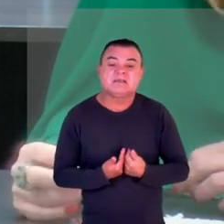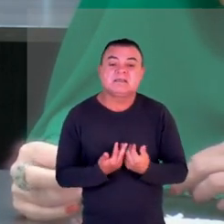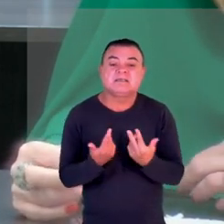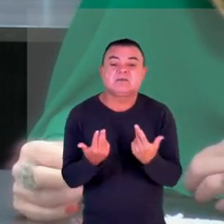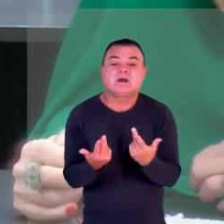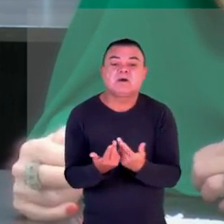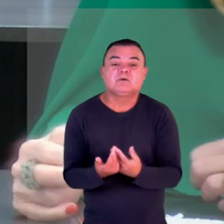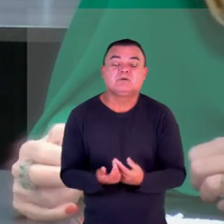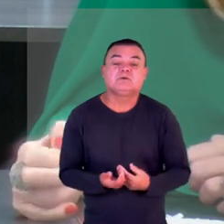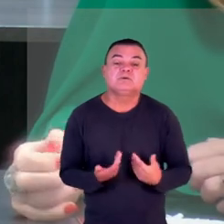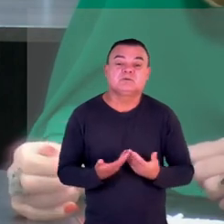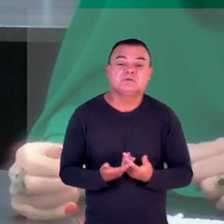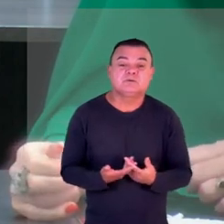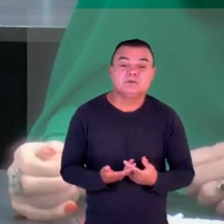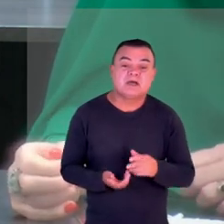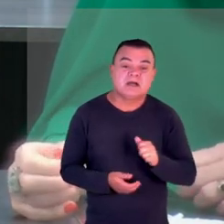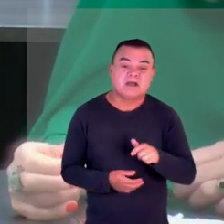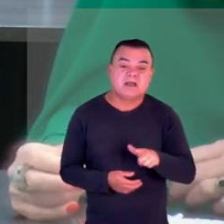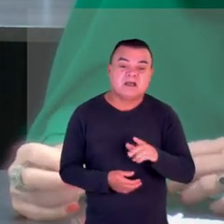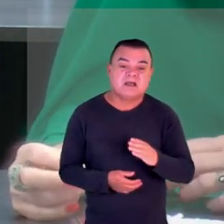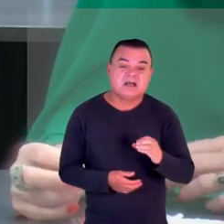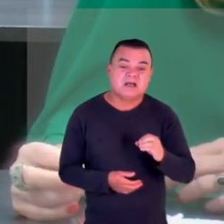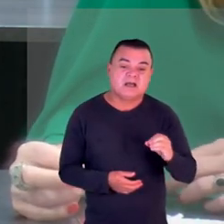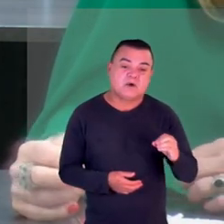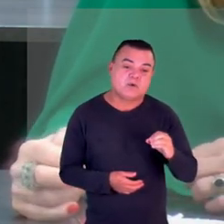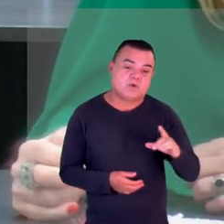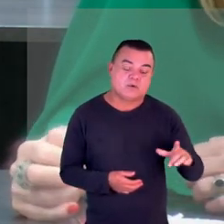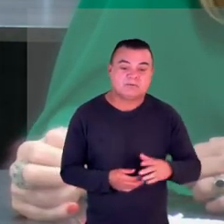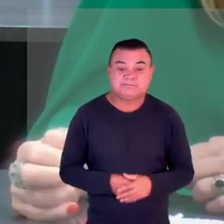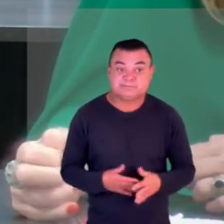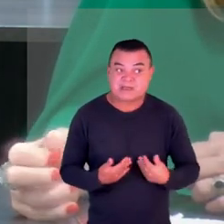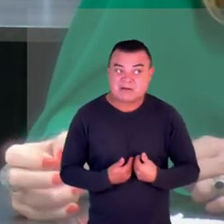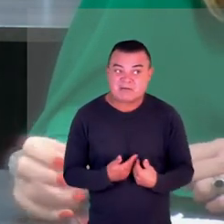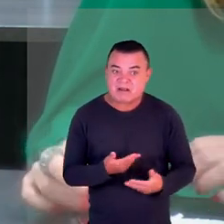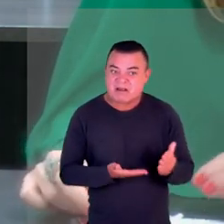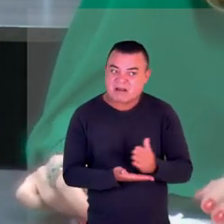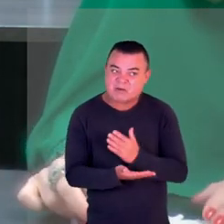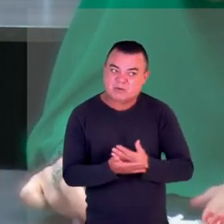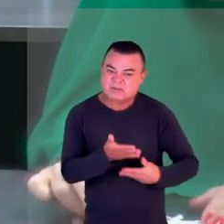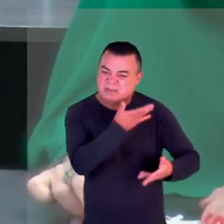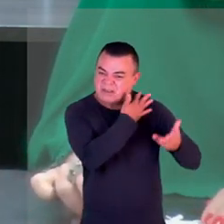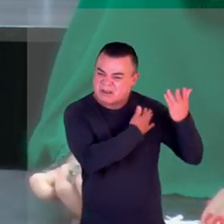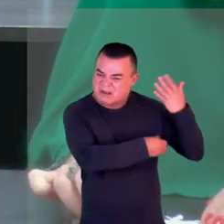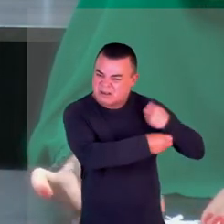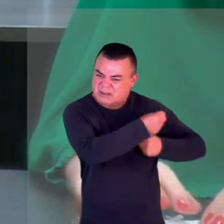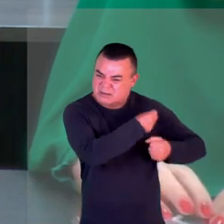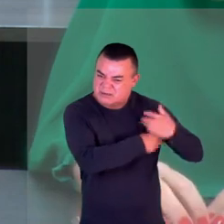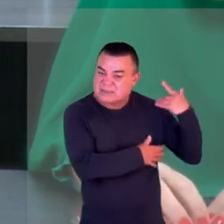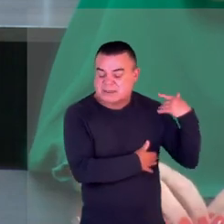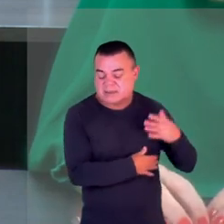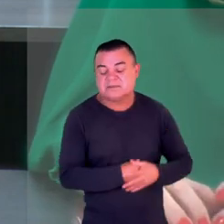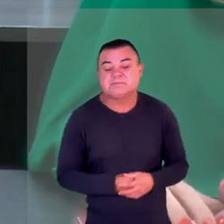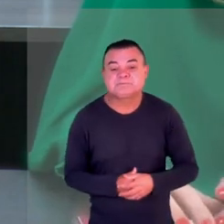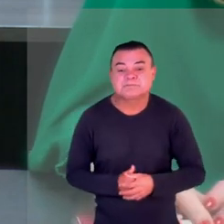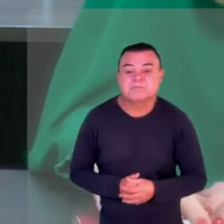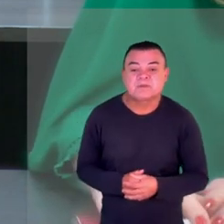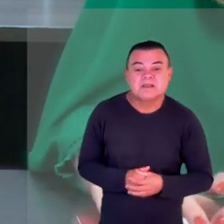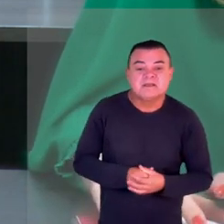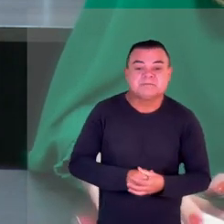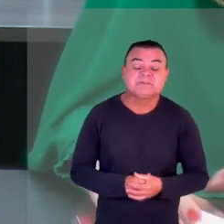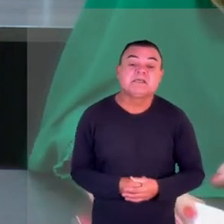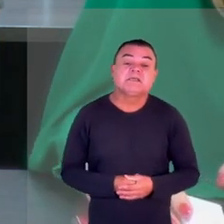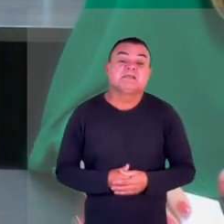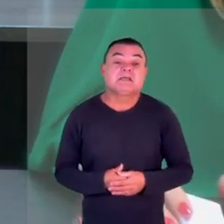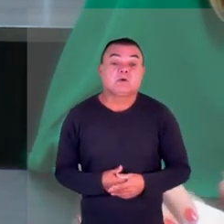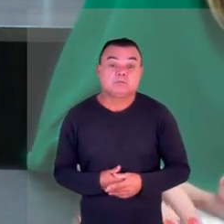Mateus não tinha nascido Mateus tem 21 então alguns aninhos atrás então eh é isso né a a a